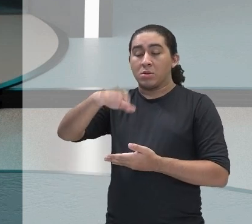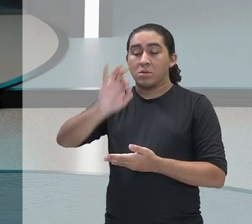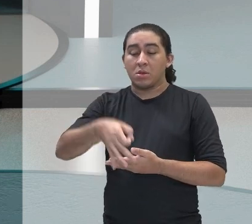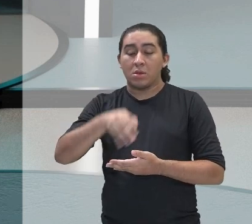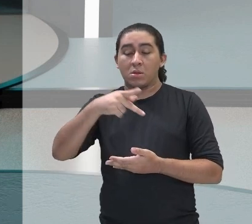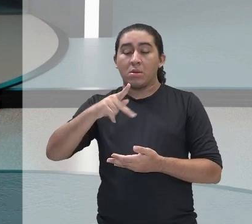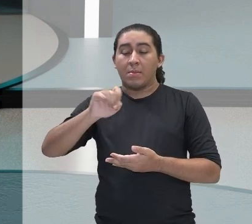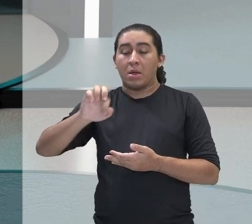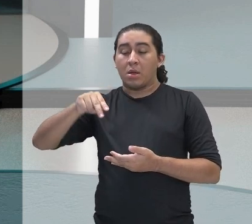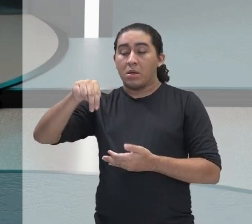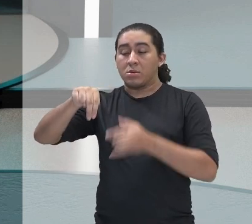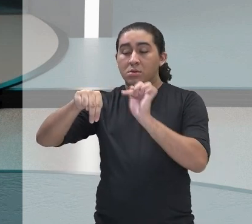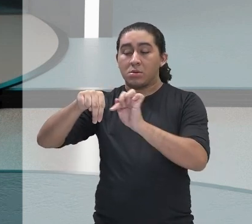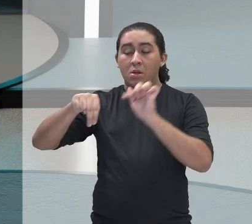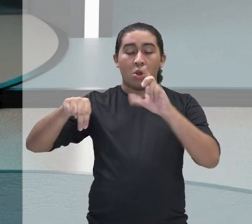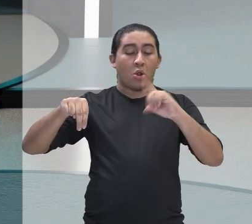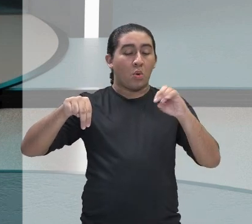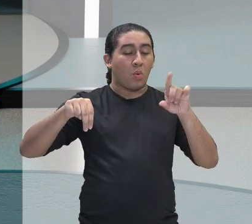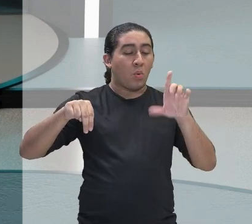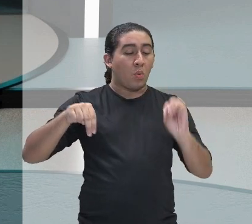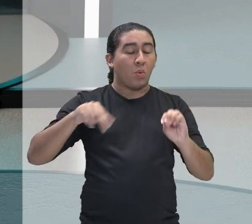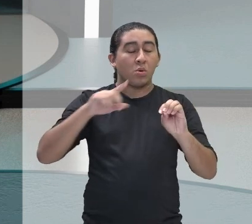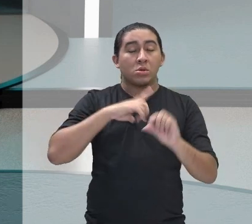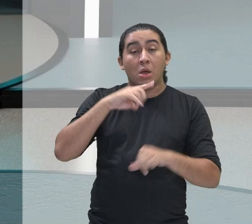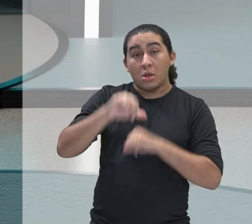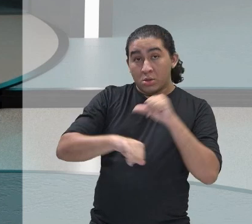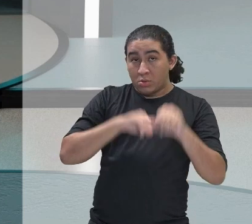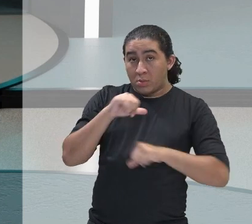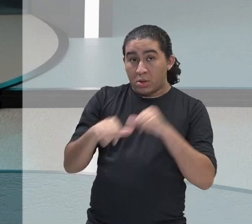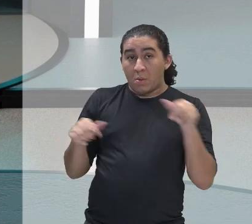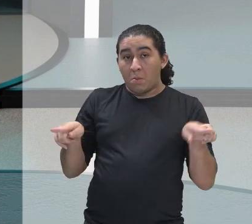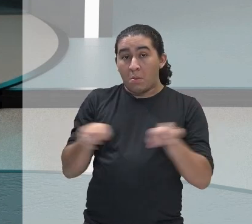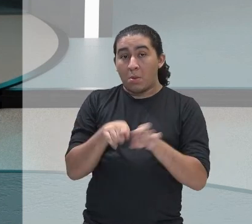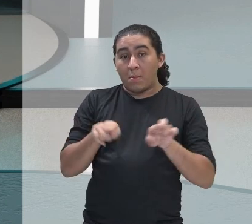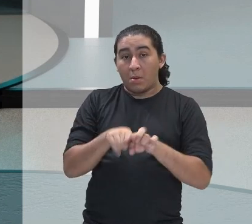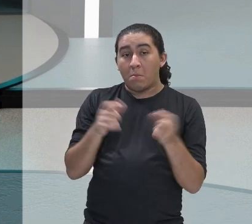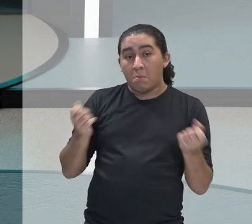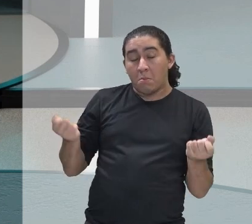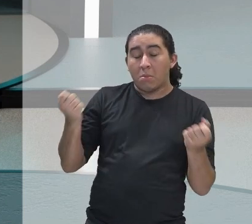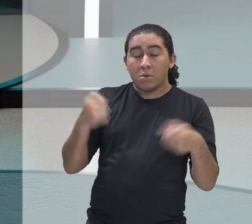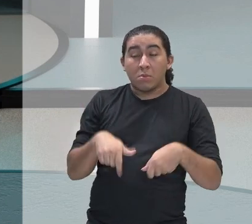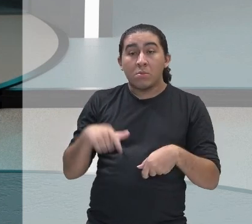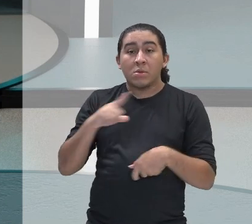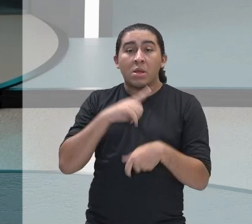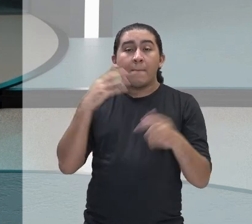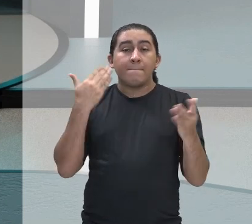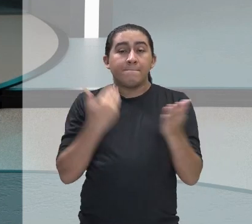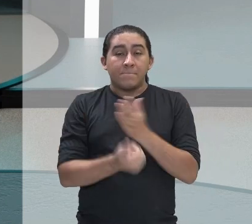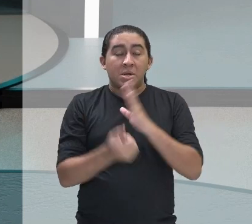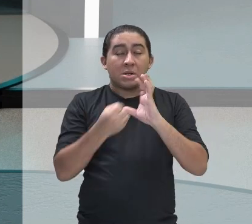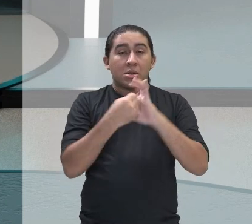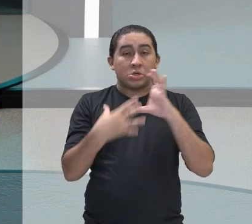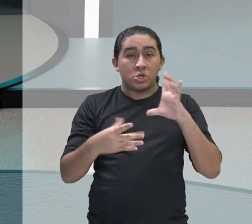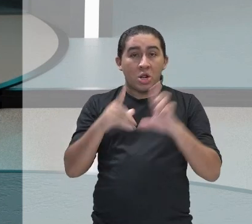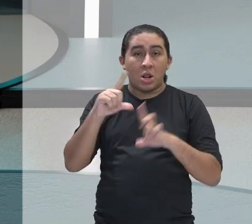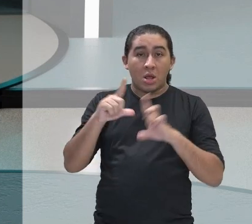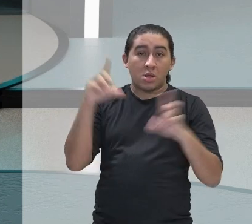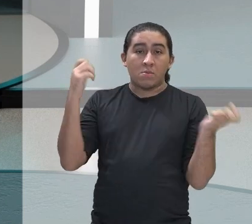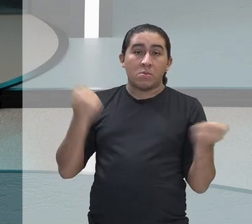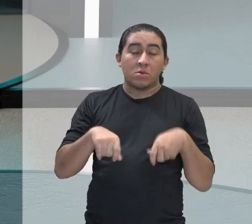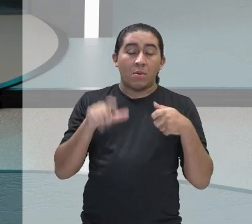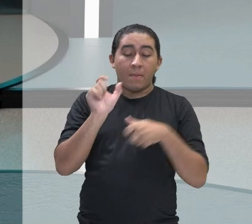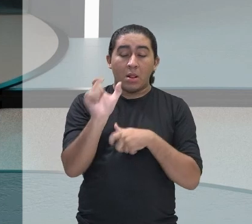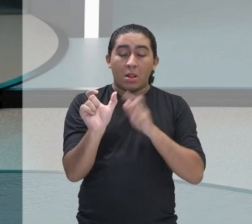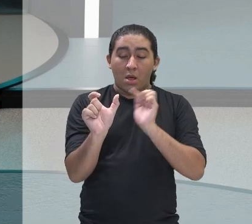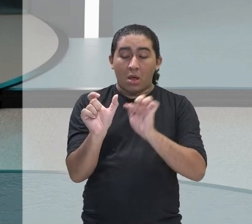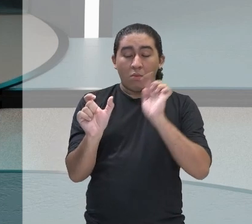né? E longo. Então, houve alteração aí, perda de elementos, que foi o A